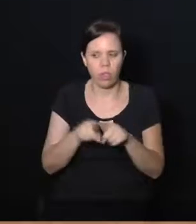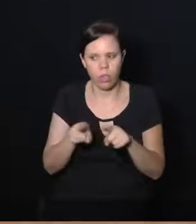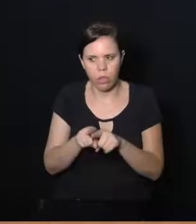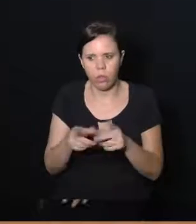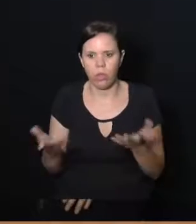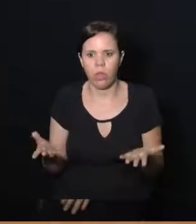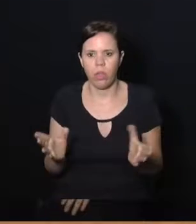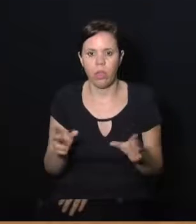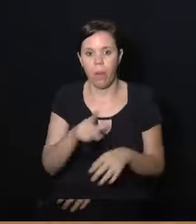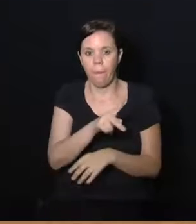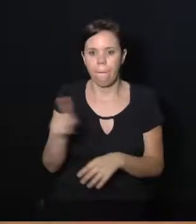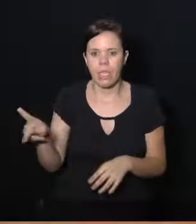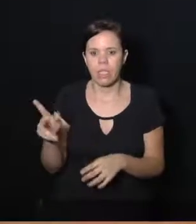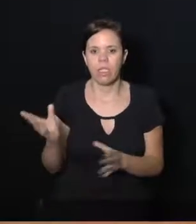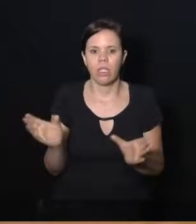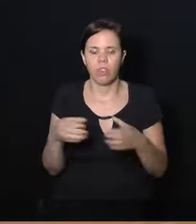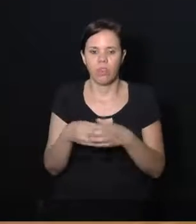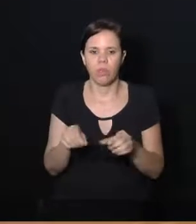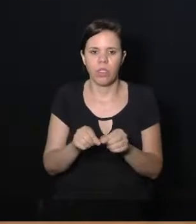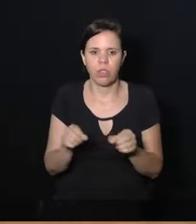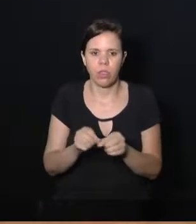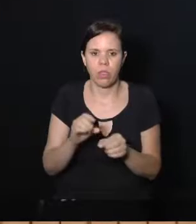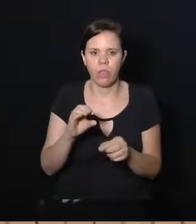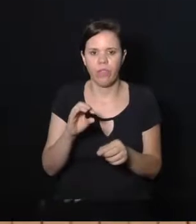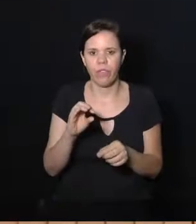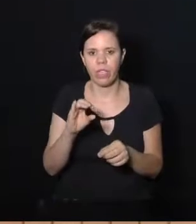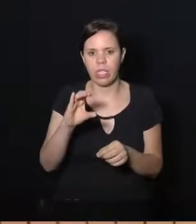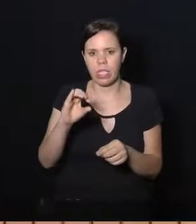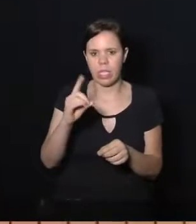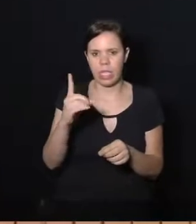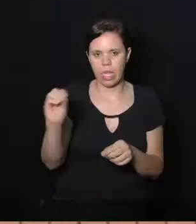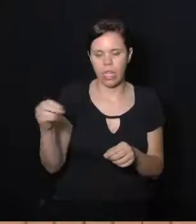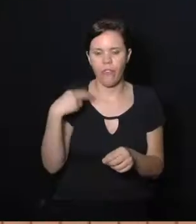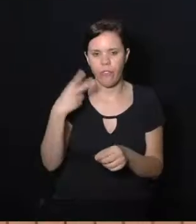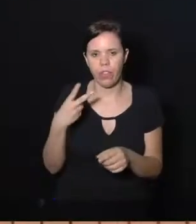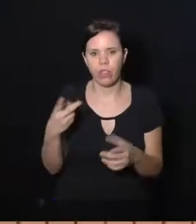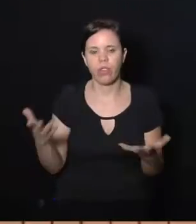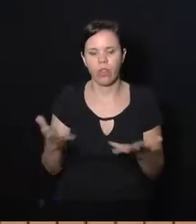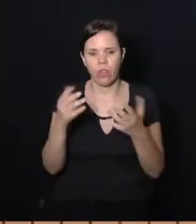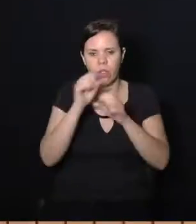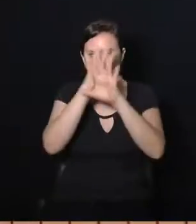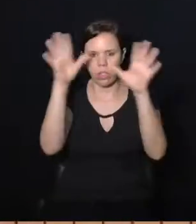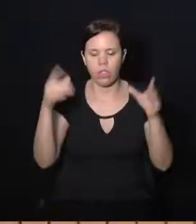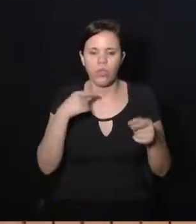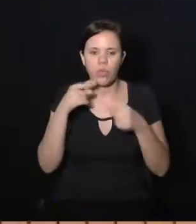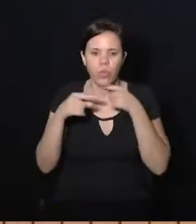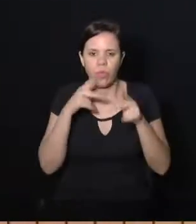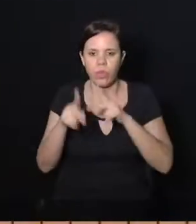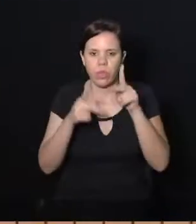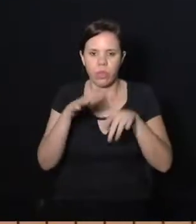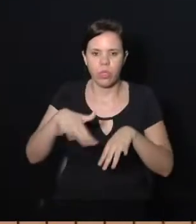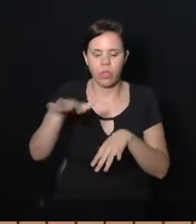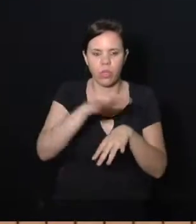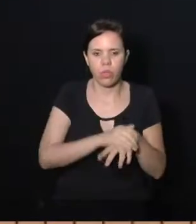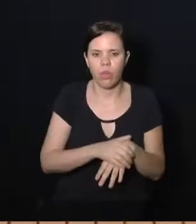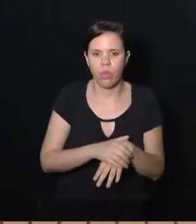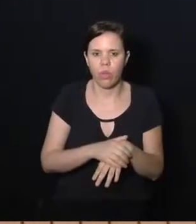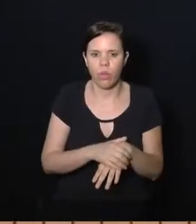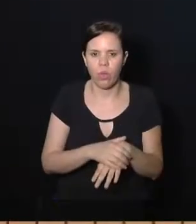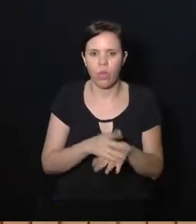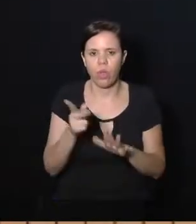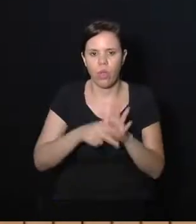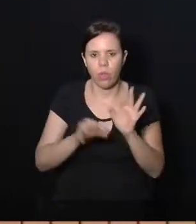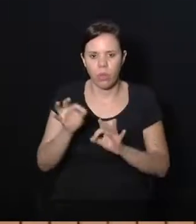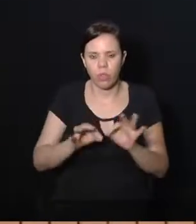da comissão, o vereador Sidão Santos afirma que a audiência serviu para esclarecer as dúvidas da população quanto ao